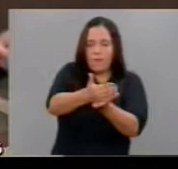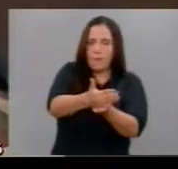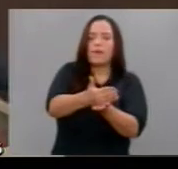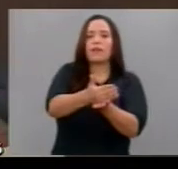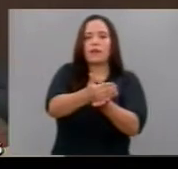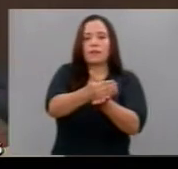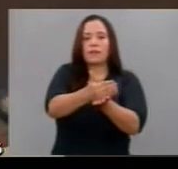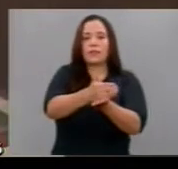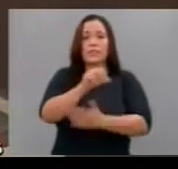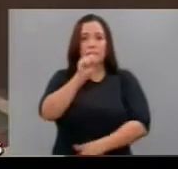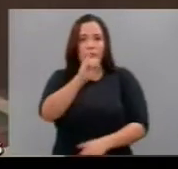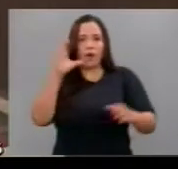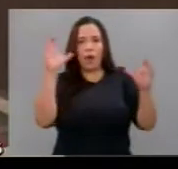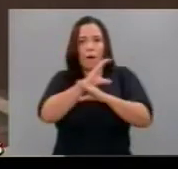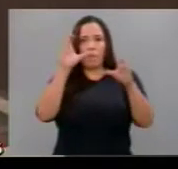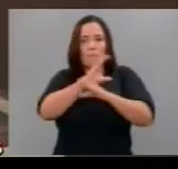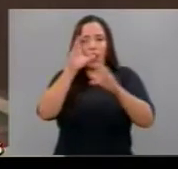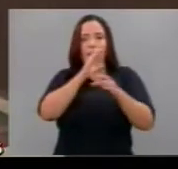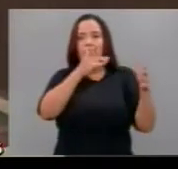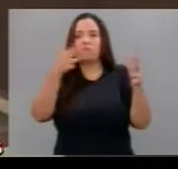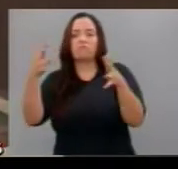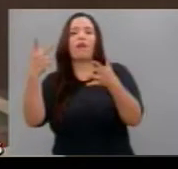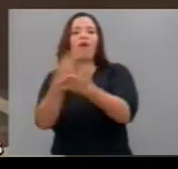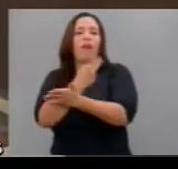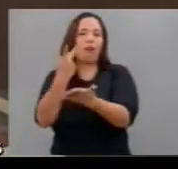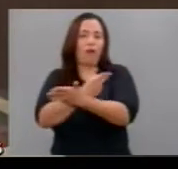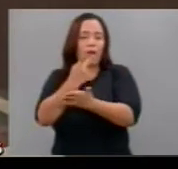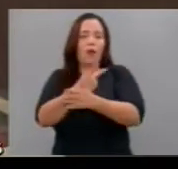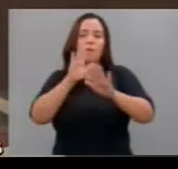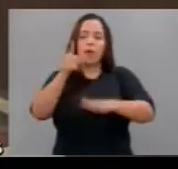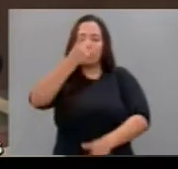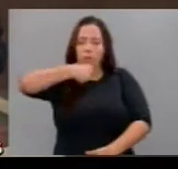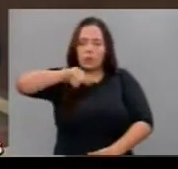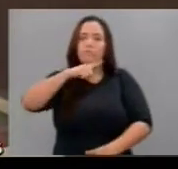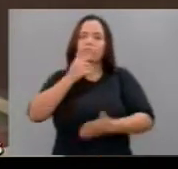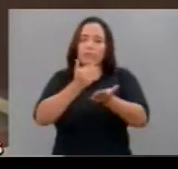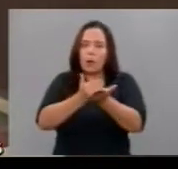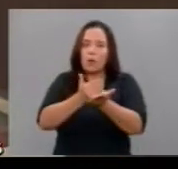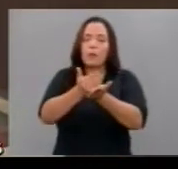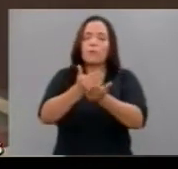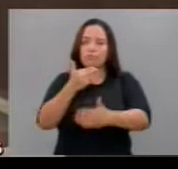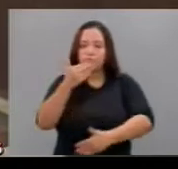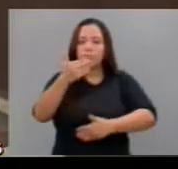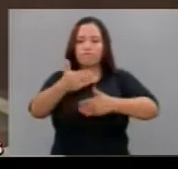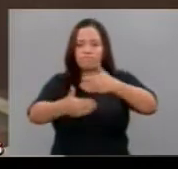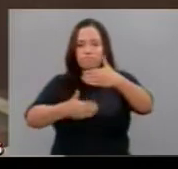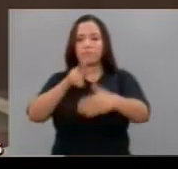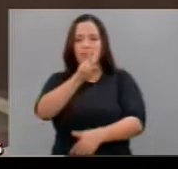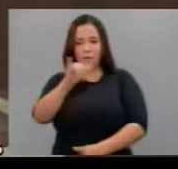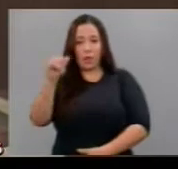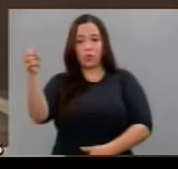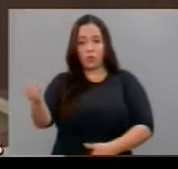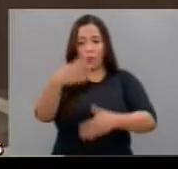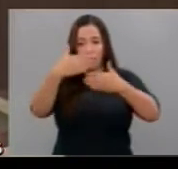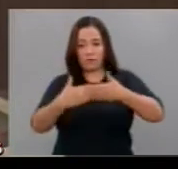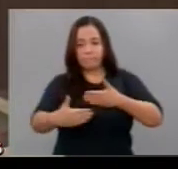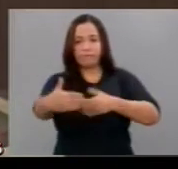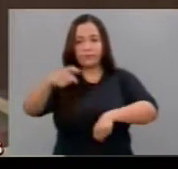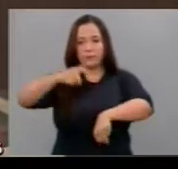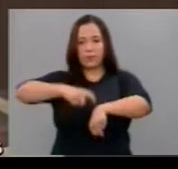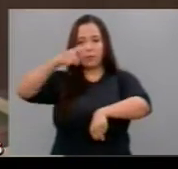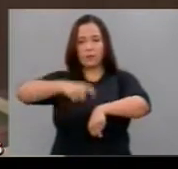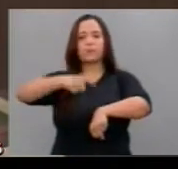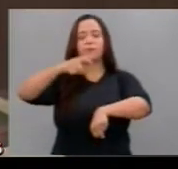Quem tem pressa, planta capim. Nós plantamos uma semente de árvore. Nós estamos nos preparando para um novo ciclo.